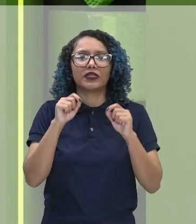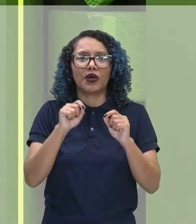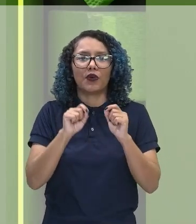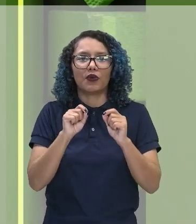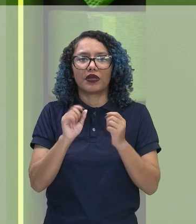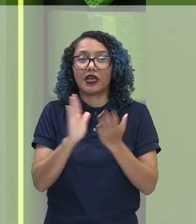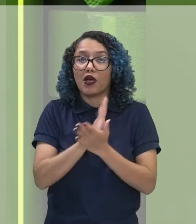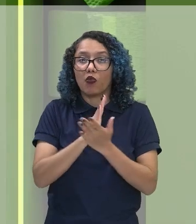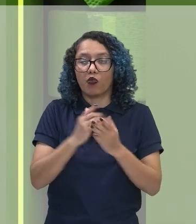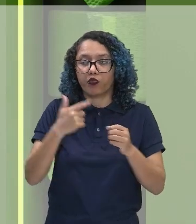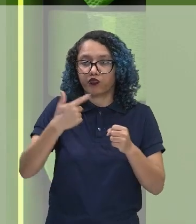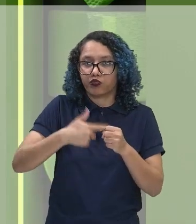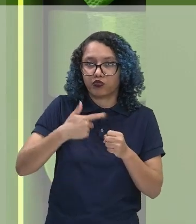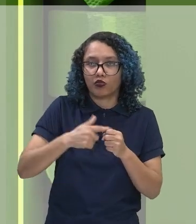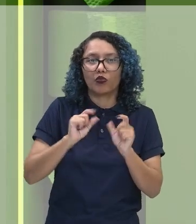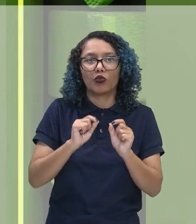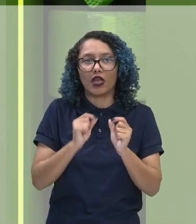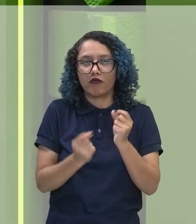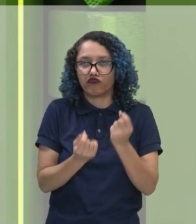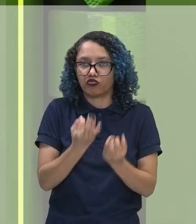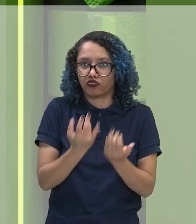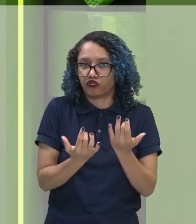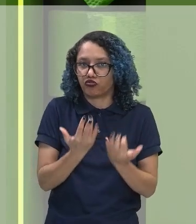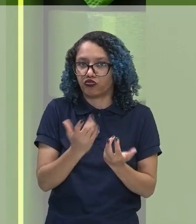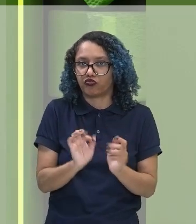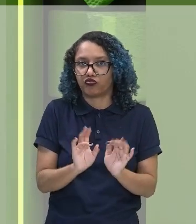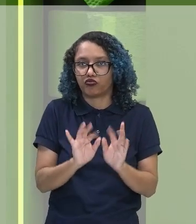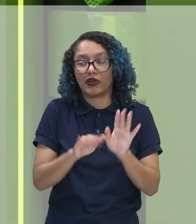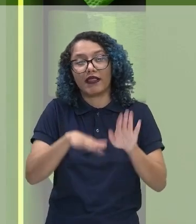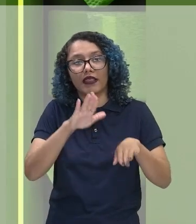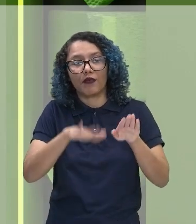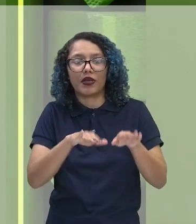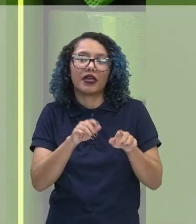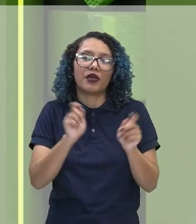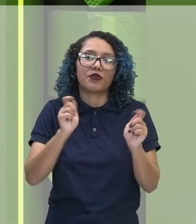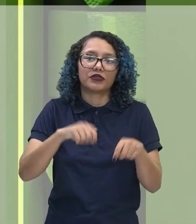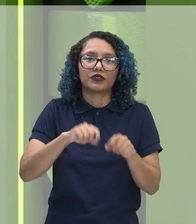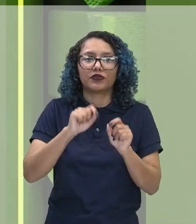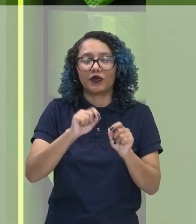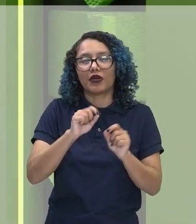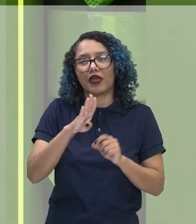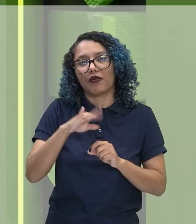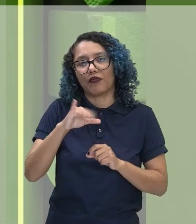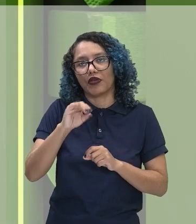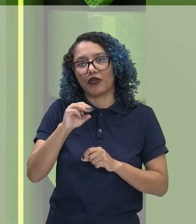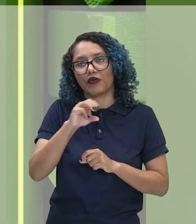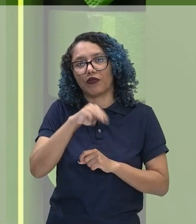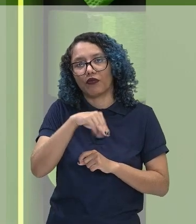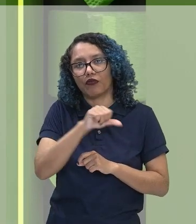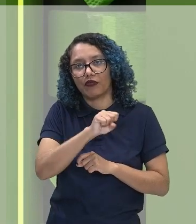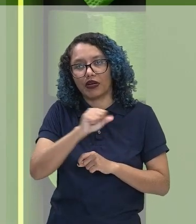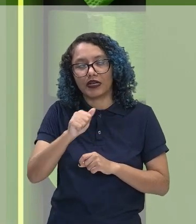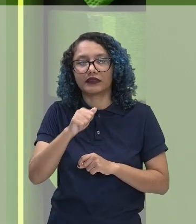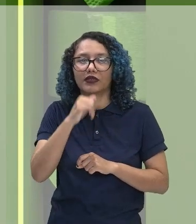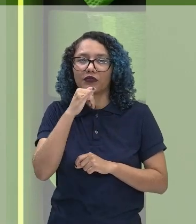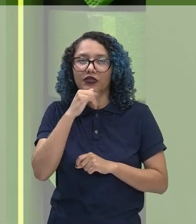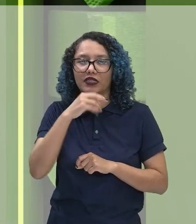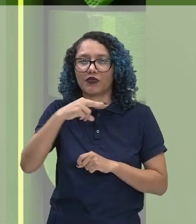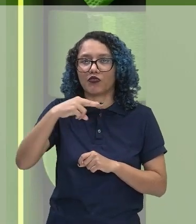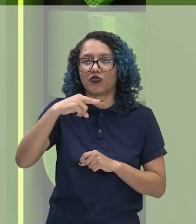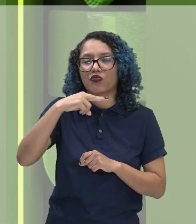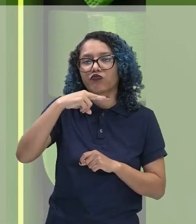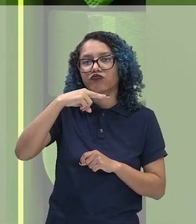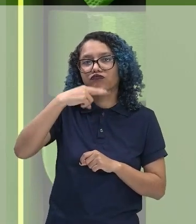algum combustível. Aí esses combustíveis podem variar. Pode ser aí a biomassa, como bagaço de cana, por